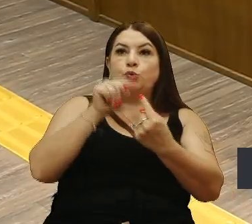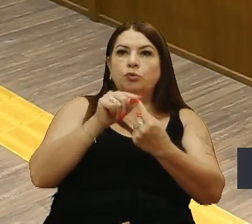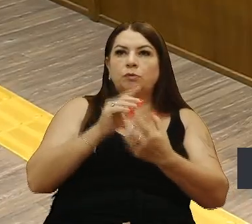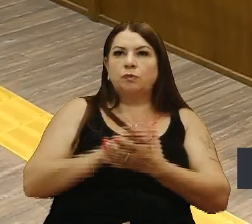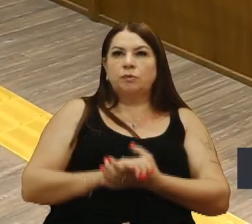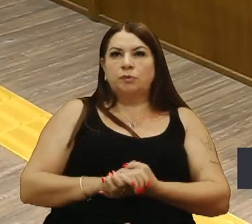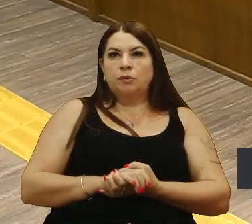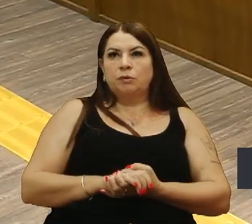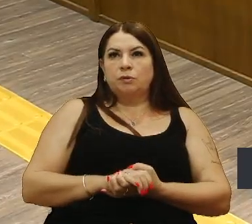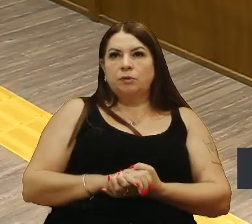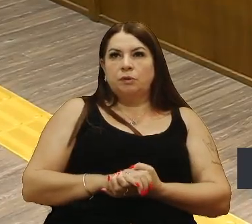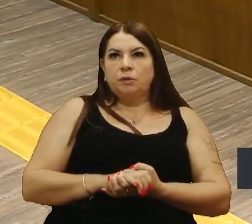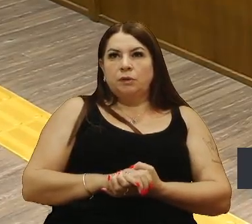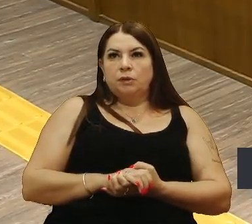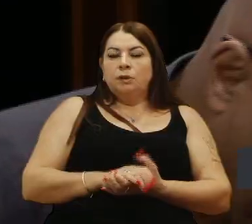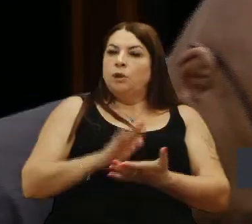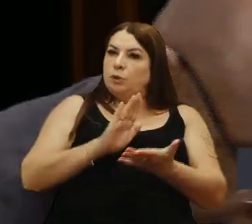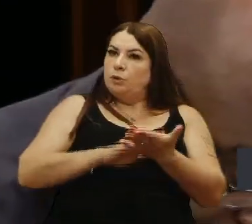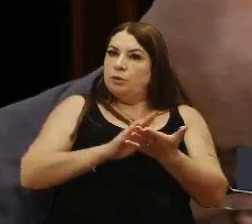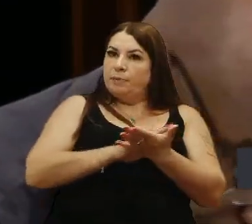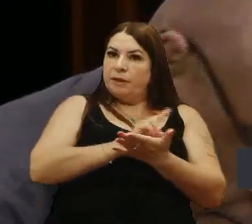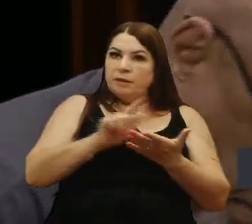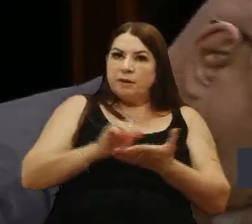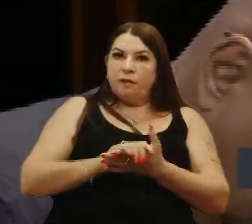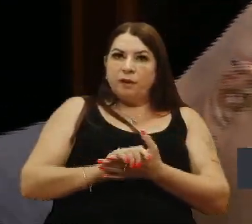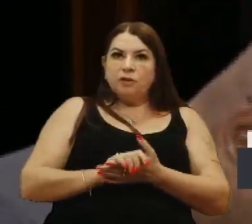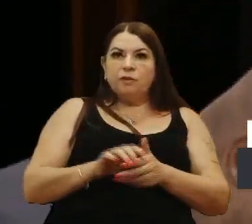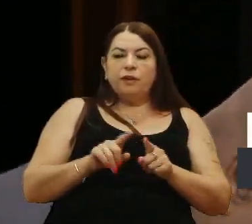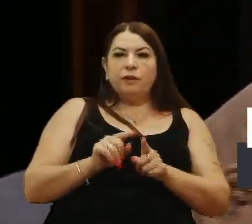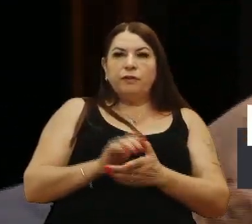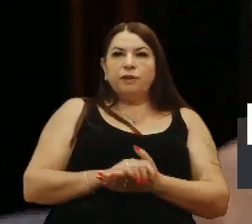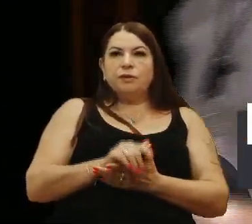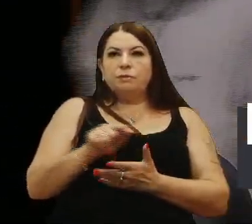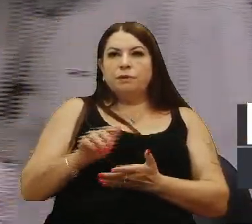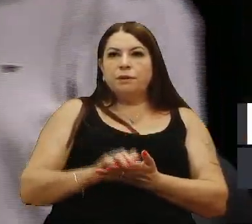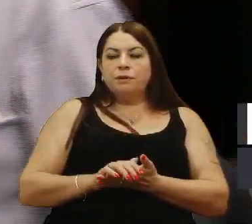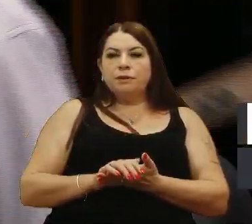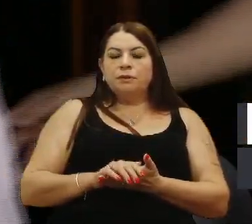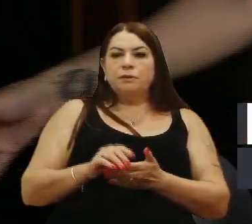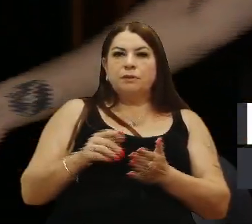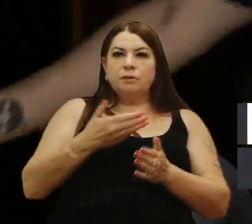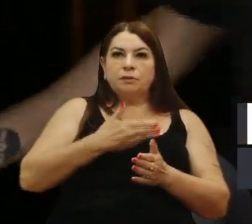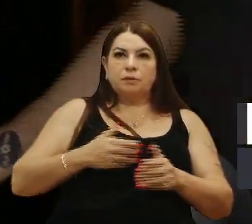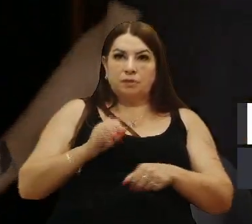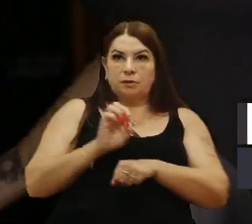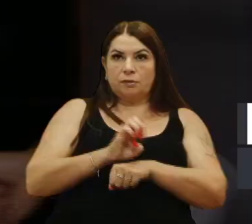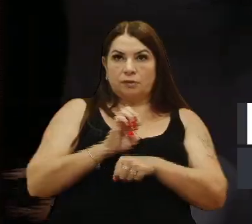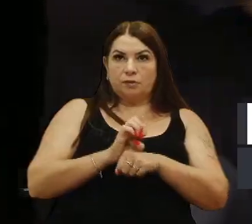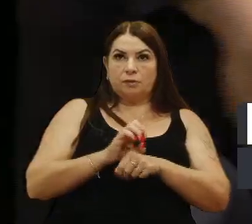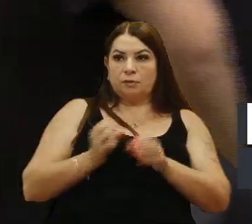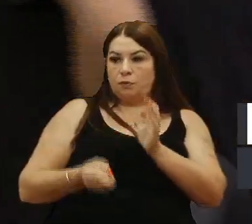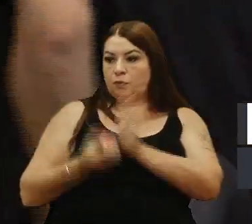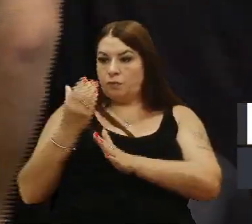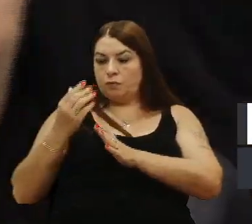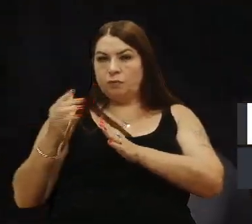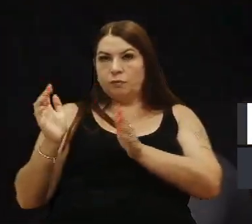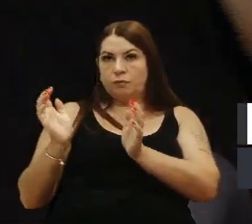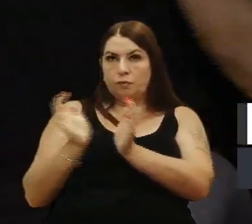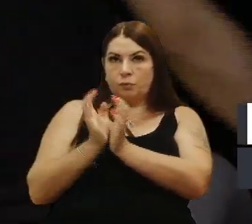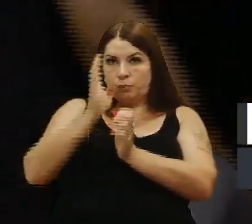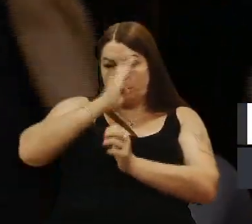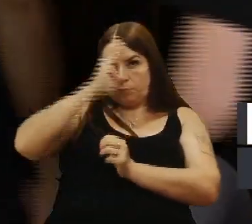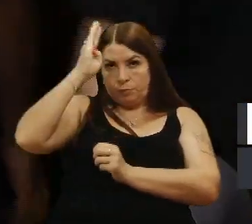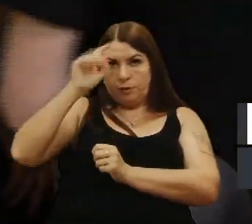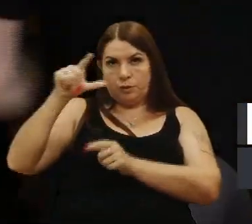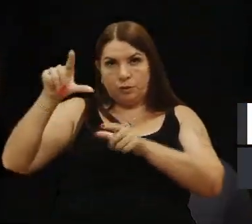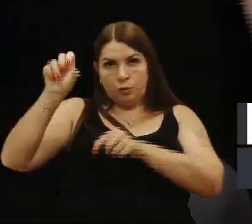objetivo de cobrar do governo estadual a instalação de um corpo de bombeiros na Zona